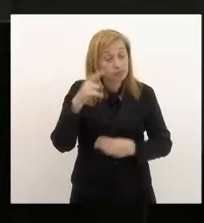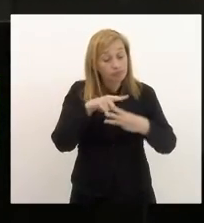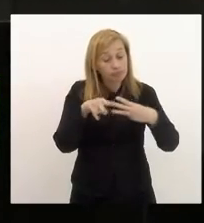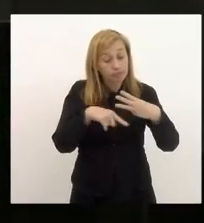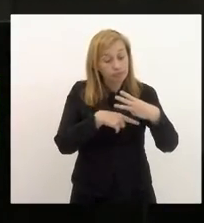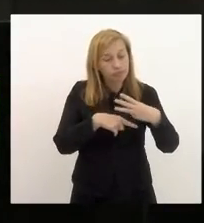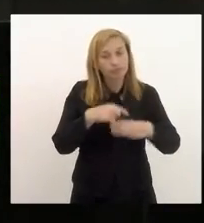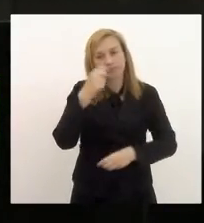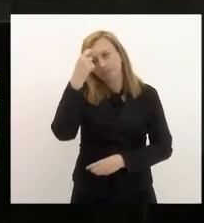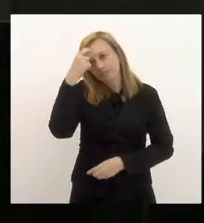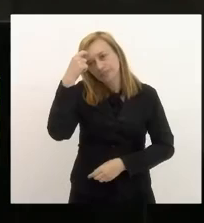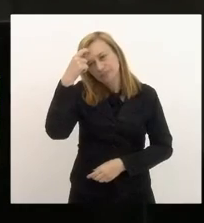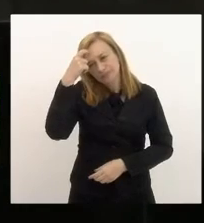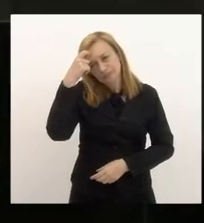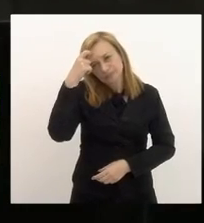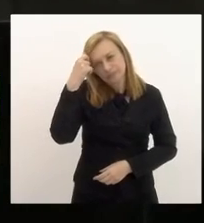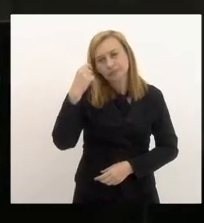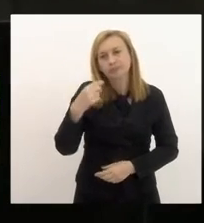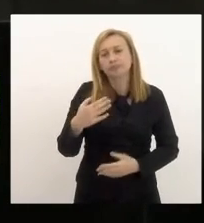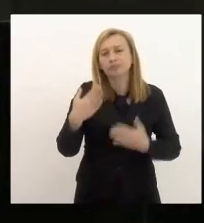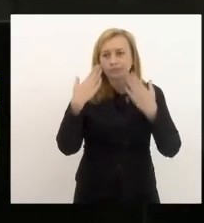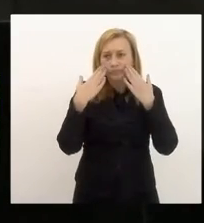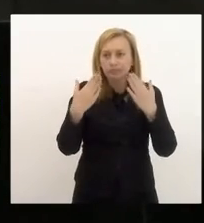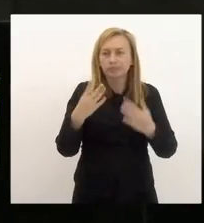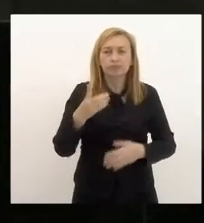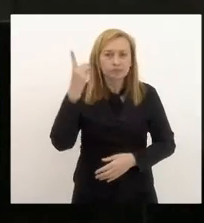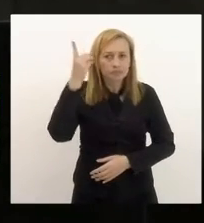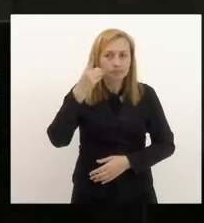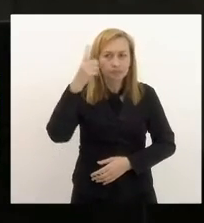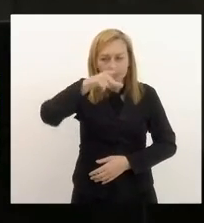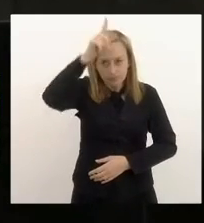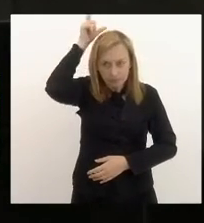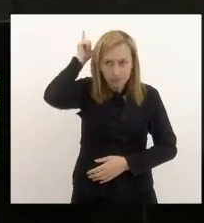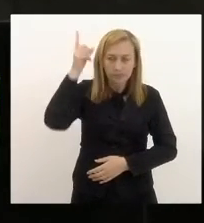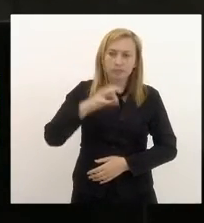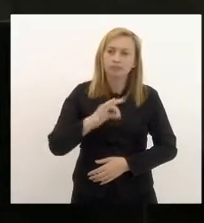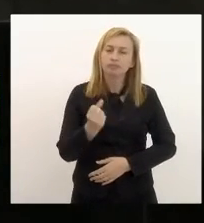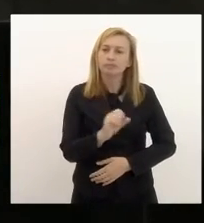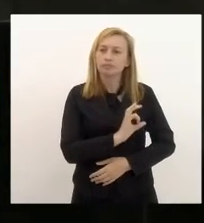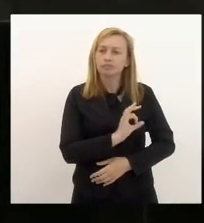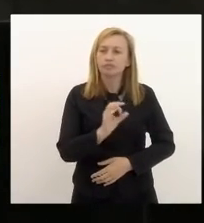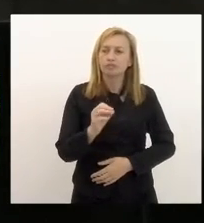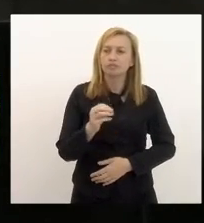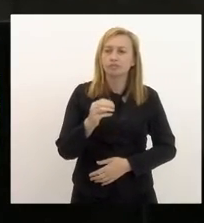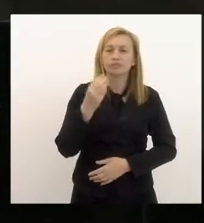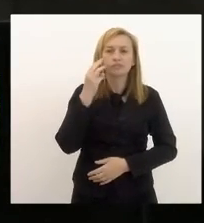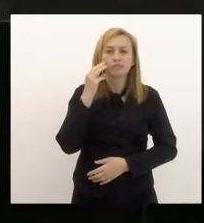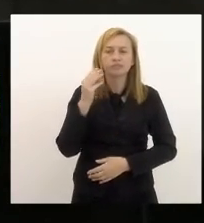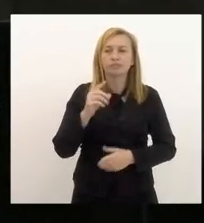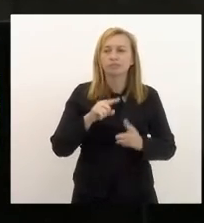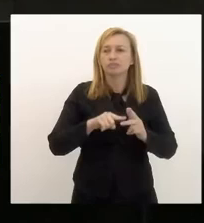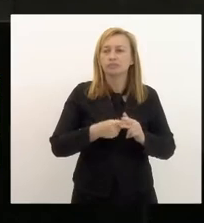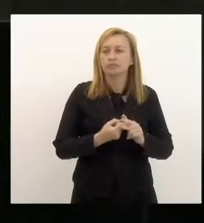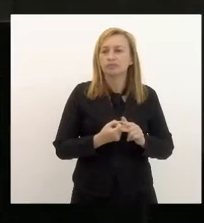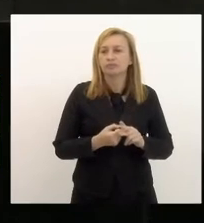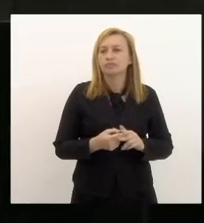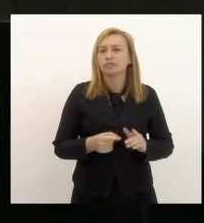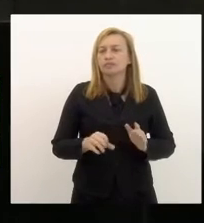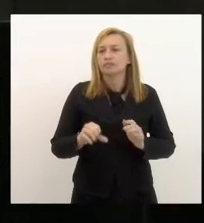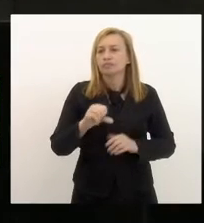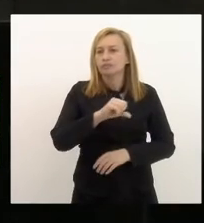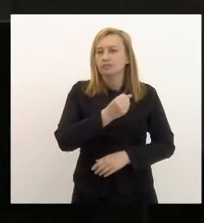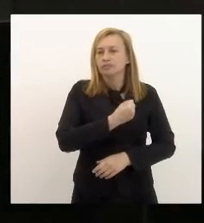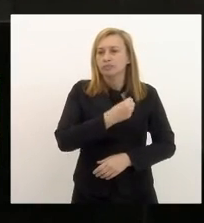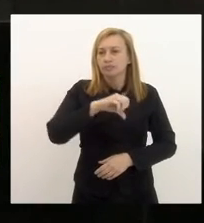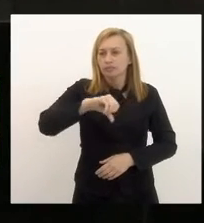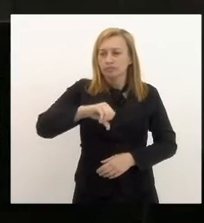três emendas uma delas apresentadas pelos Paulo no Cine a Marta Rocha waldeck que a emenda modificativa 9